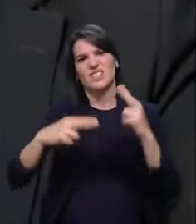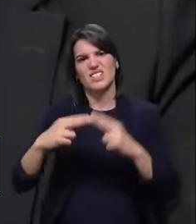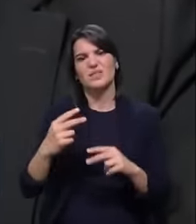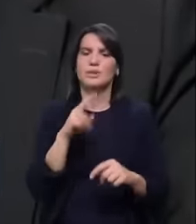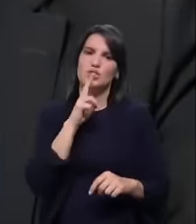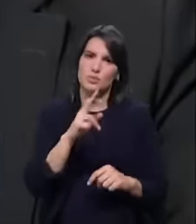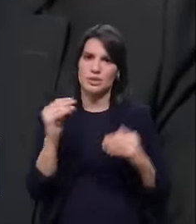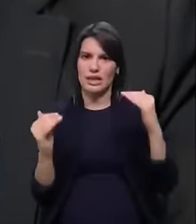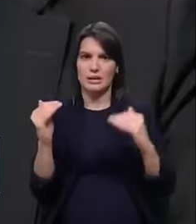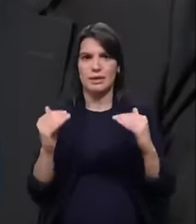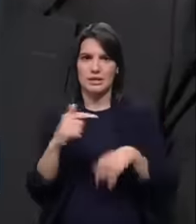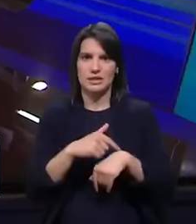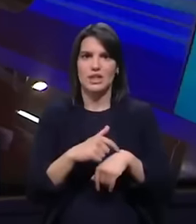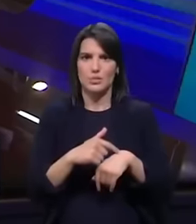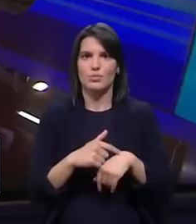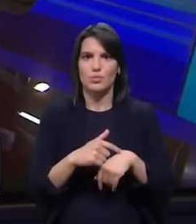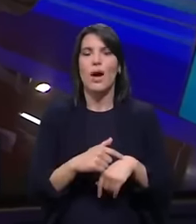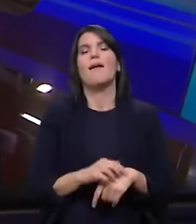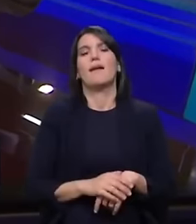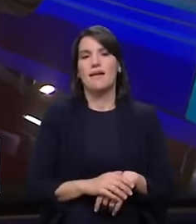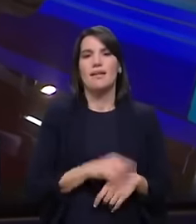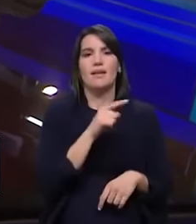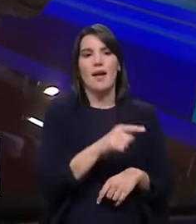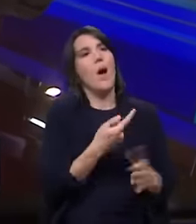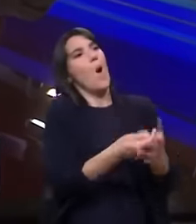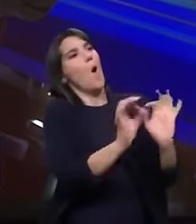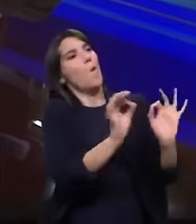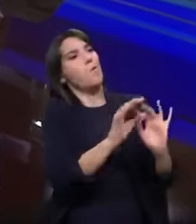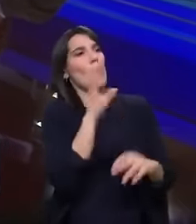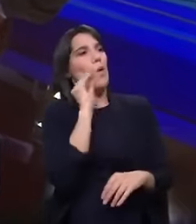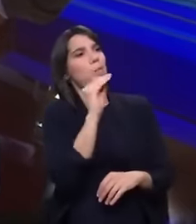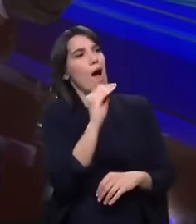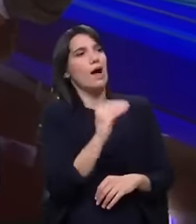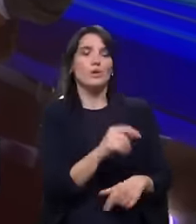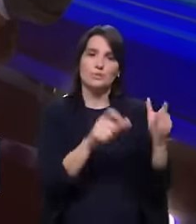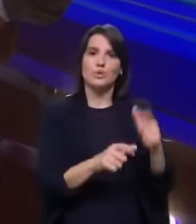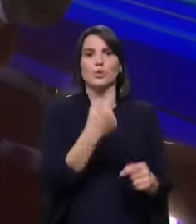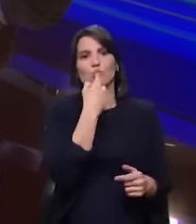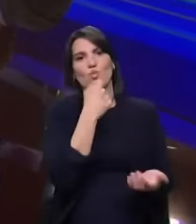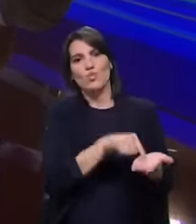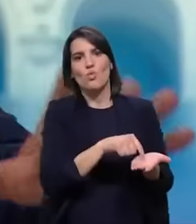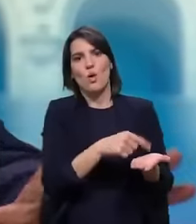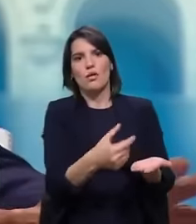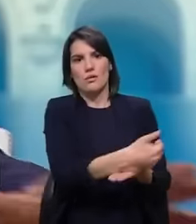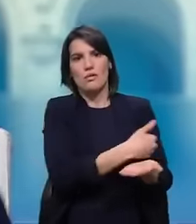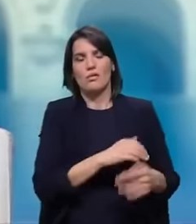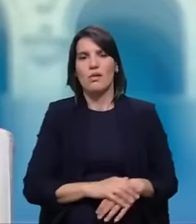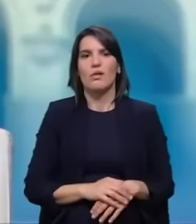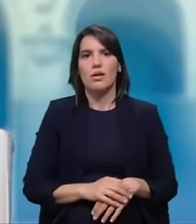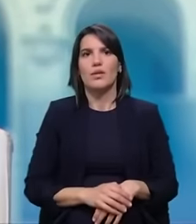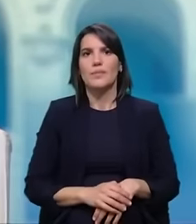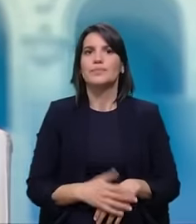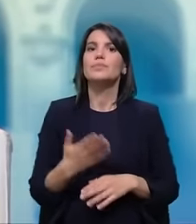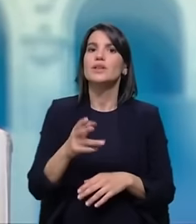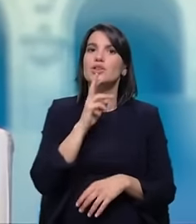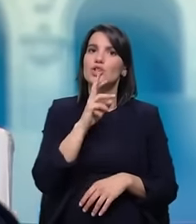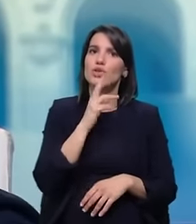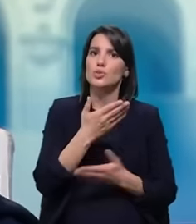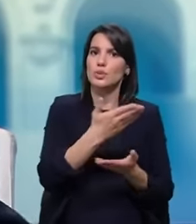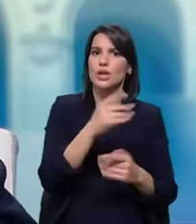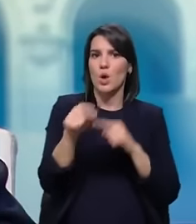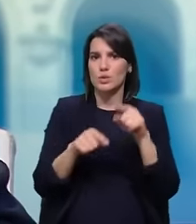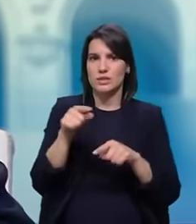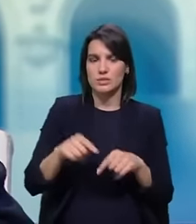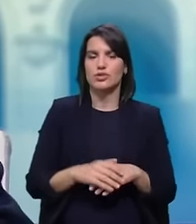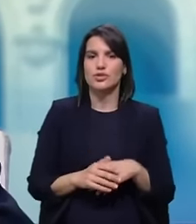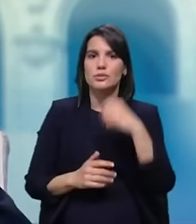equilibrar. Agora lá a banca, na verdade, a banca que está a cobrar juros às pessoas. Já vamos falar disso, da banca. Eu acho acusações